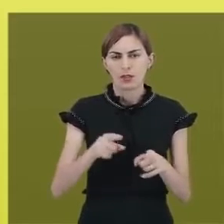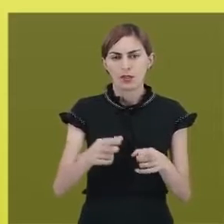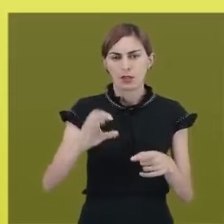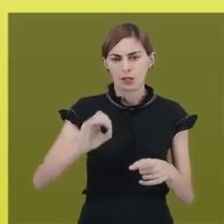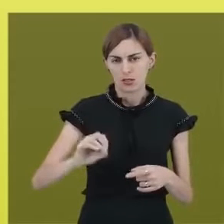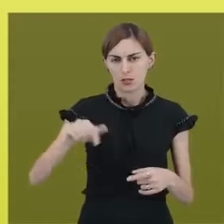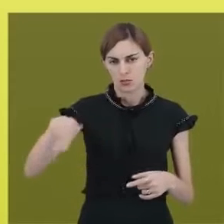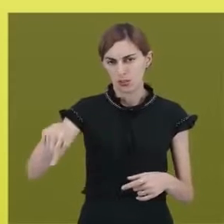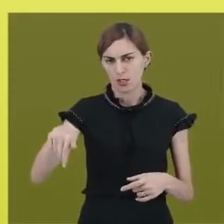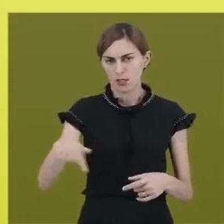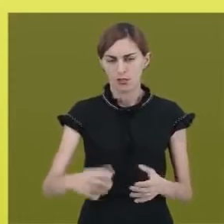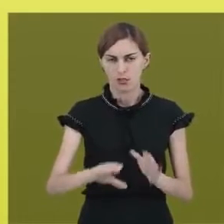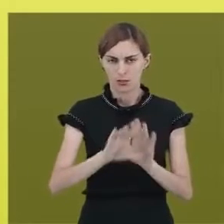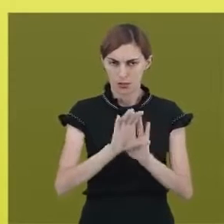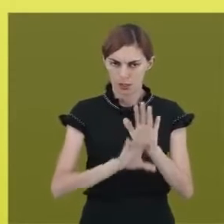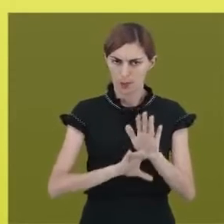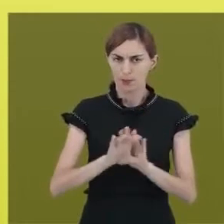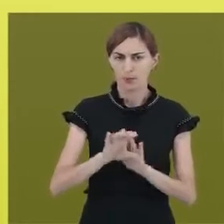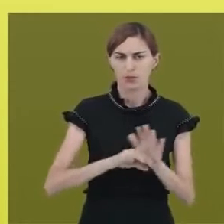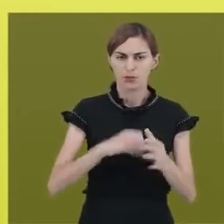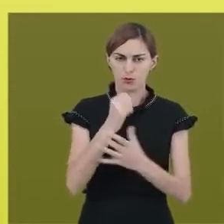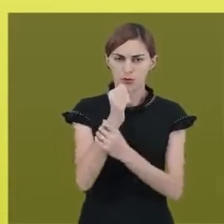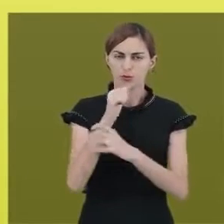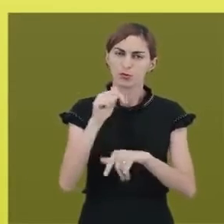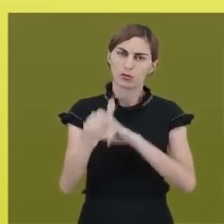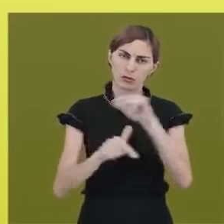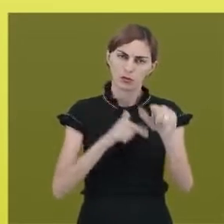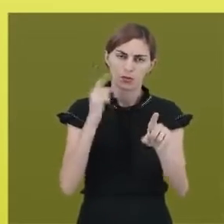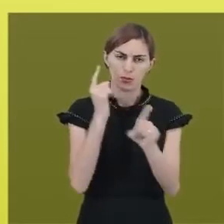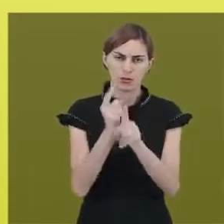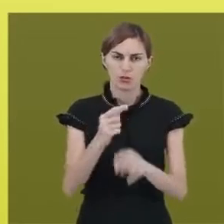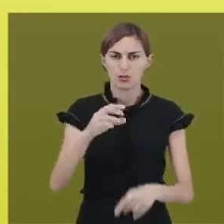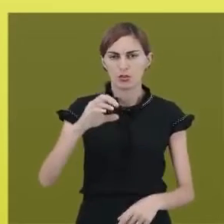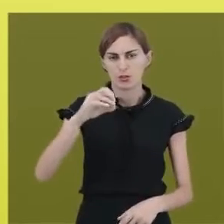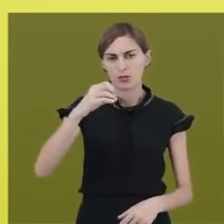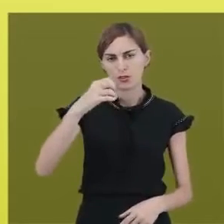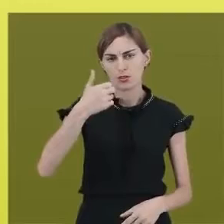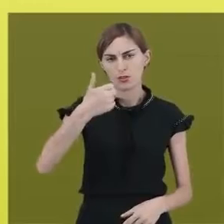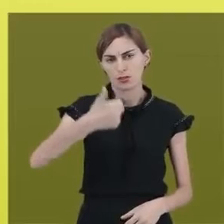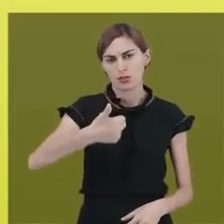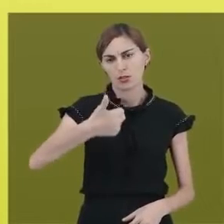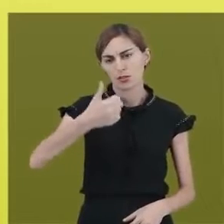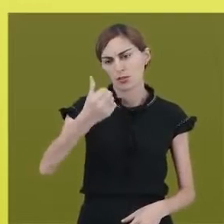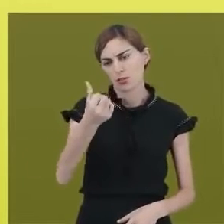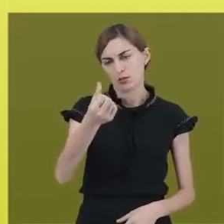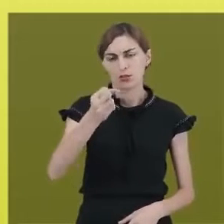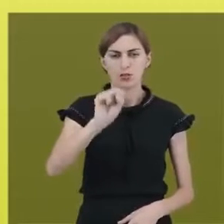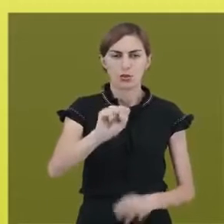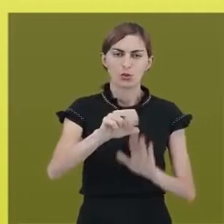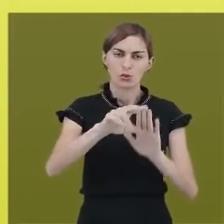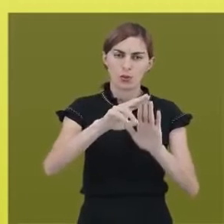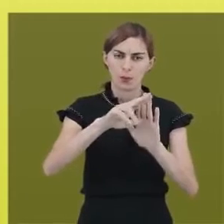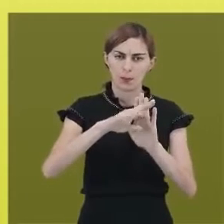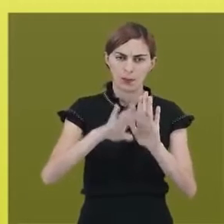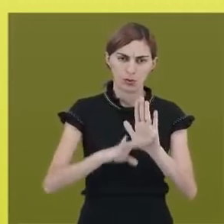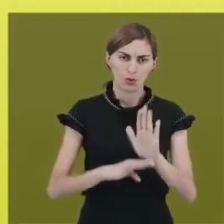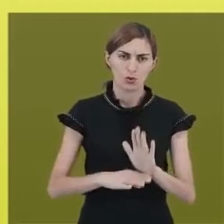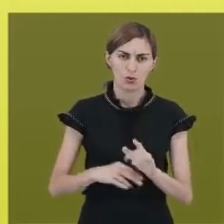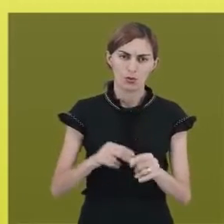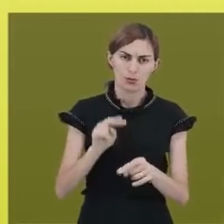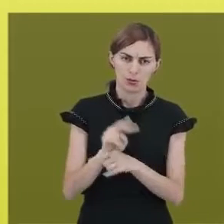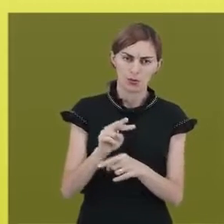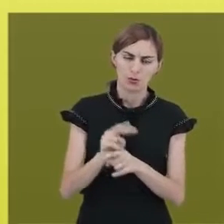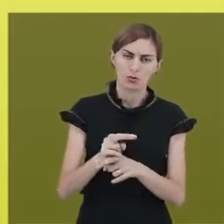Também, ainda neste capítulo da segurança do trabalho, nós vamos encontrar no artigo 168 o Programa de Controle Médico e